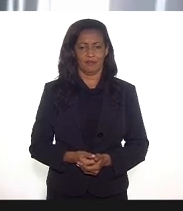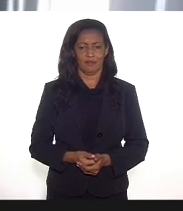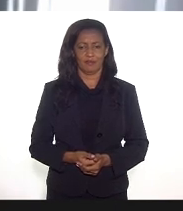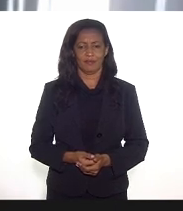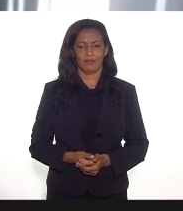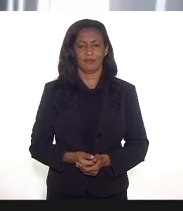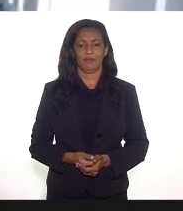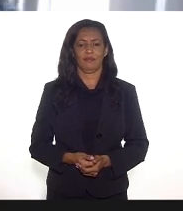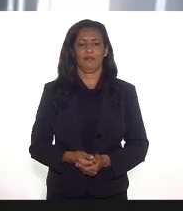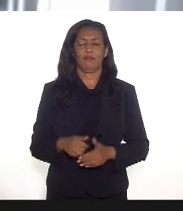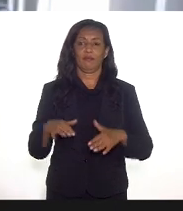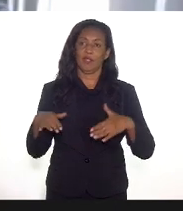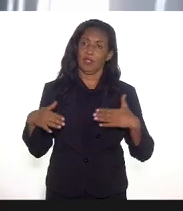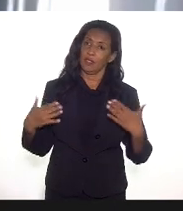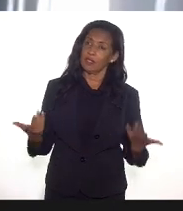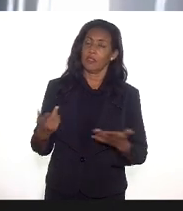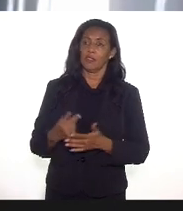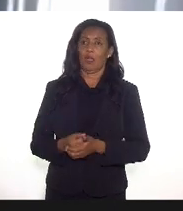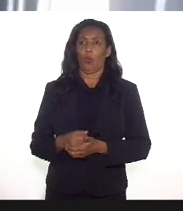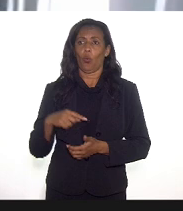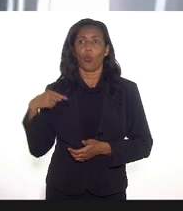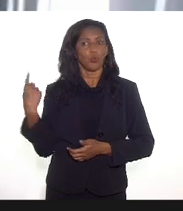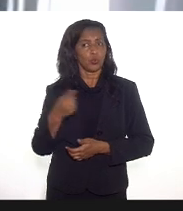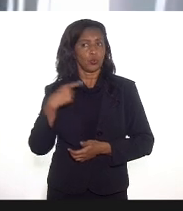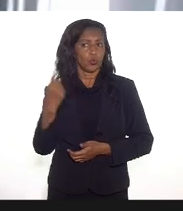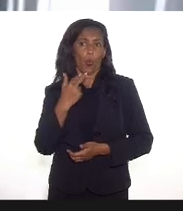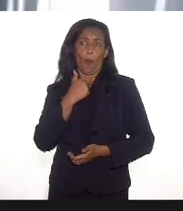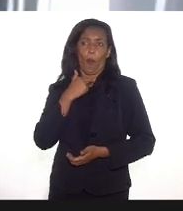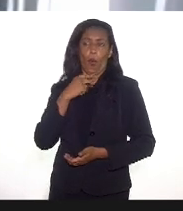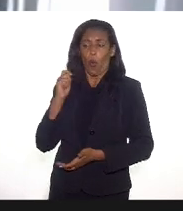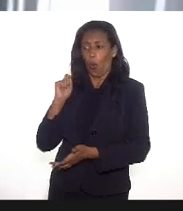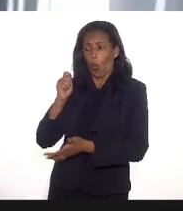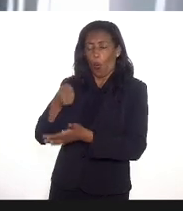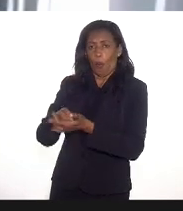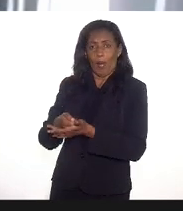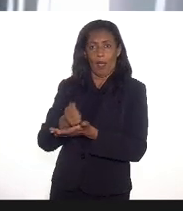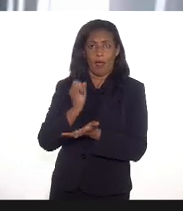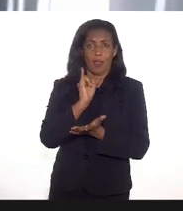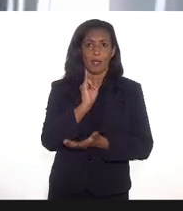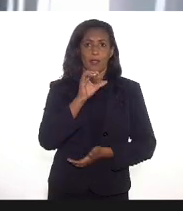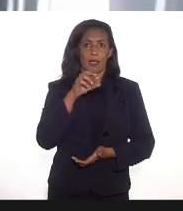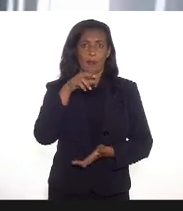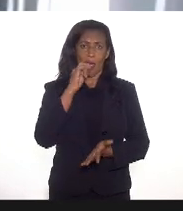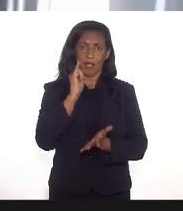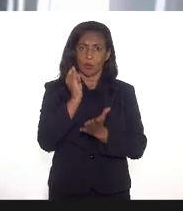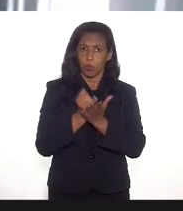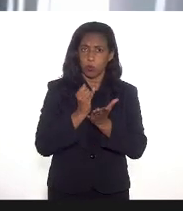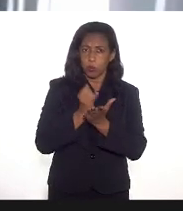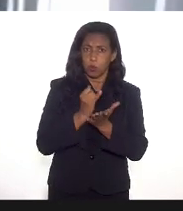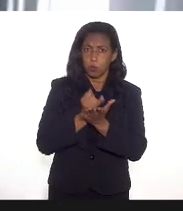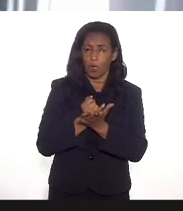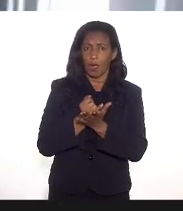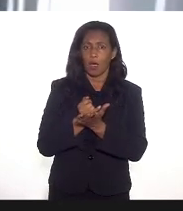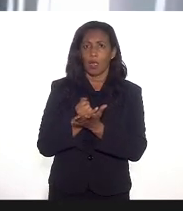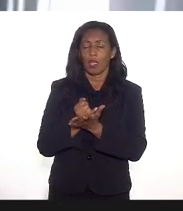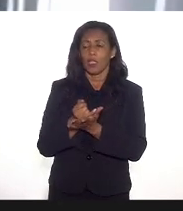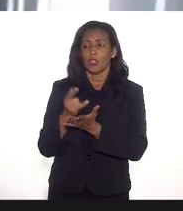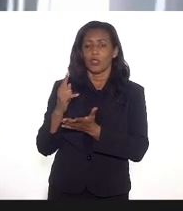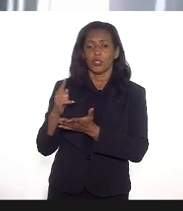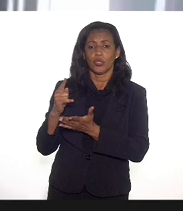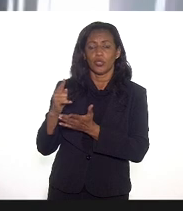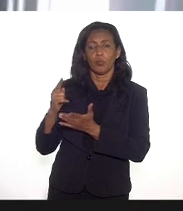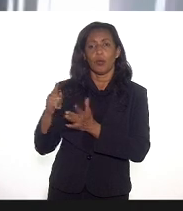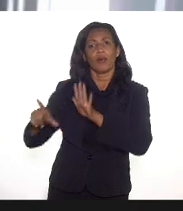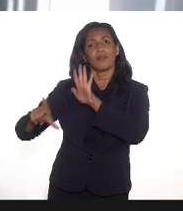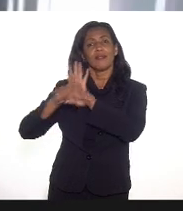recepção de áudio aí. Então, assim, a gente não pode cobrar ICMS da exportação de produtos primários e semi-elaborados por causa da